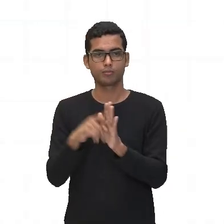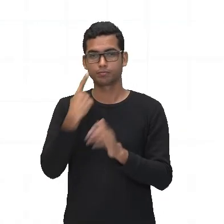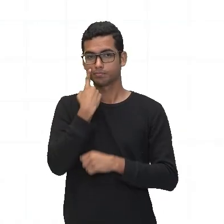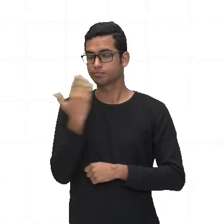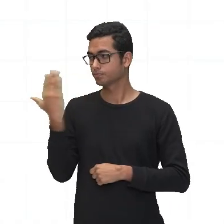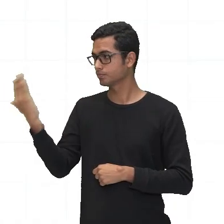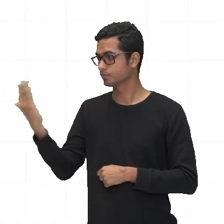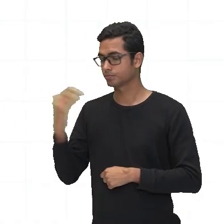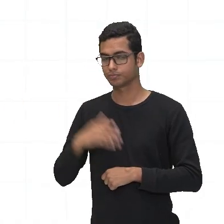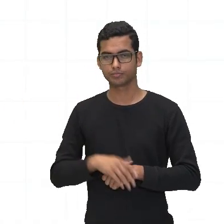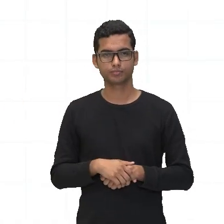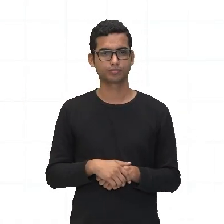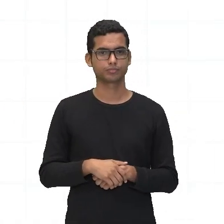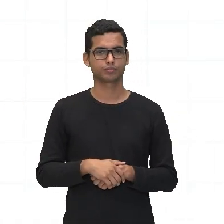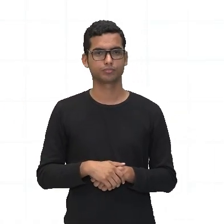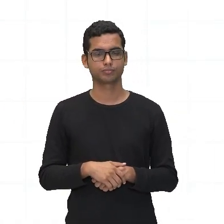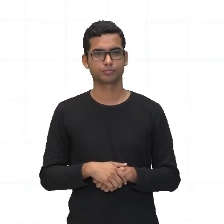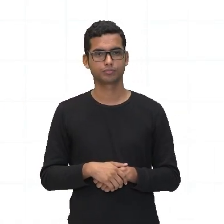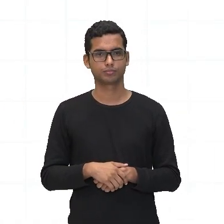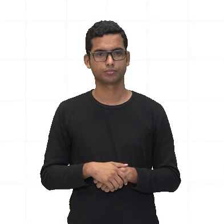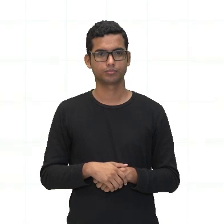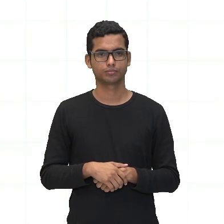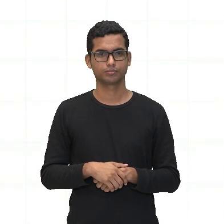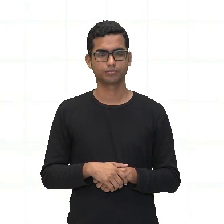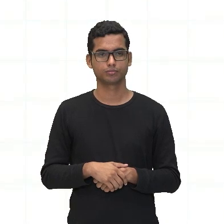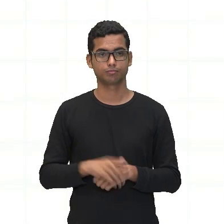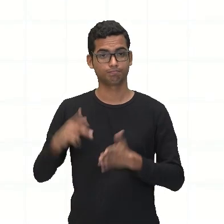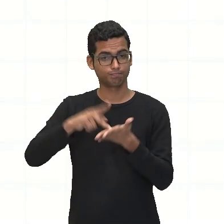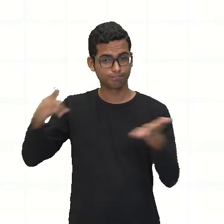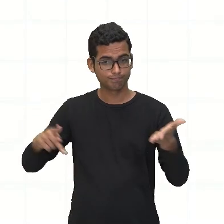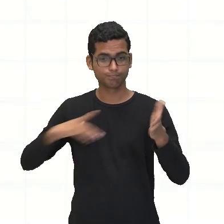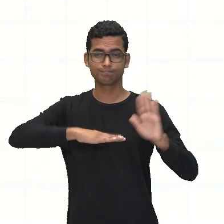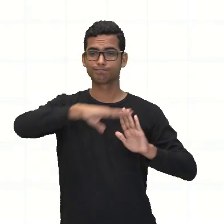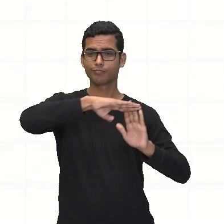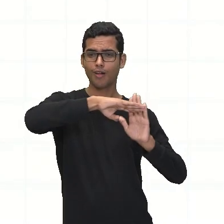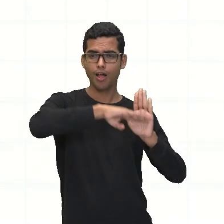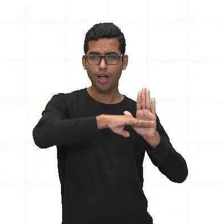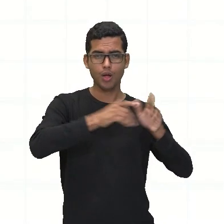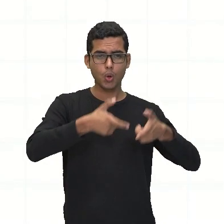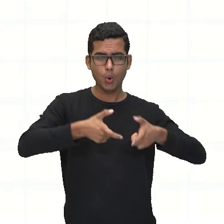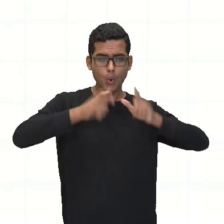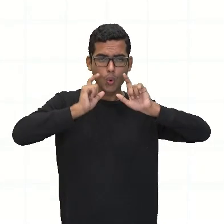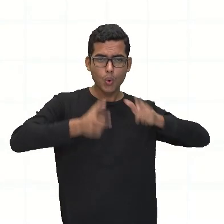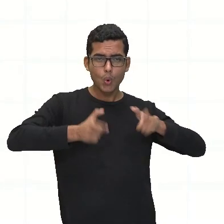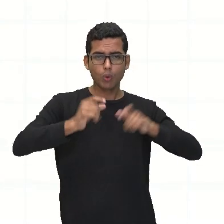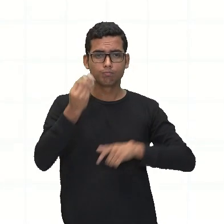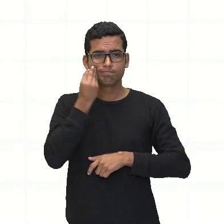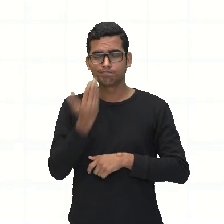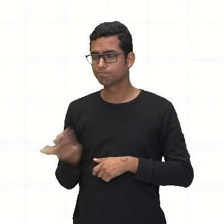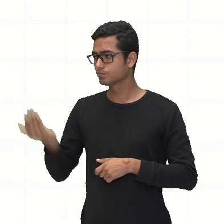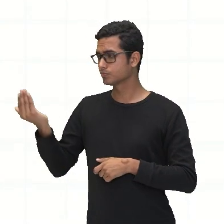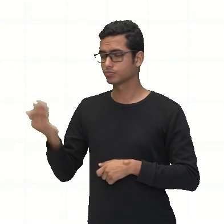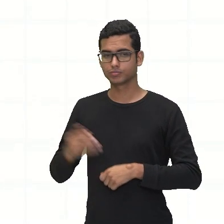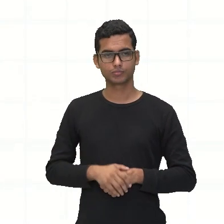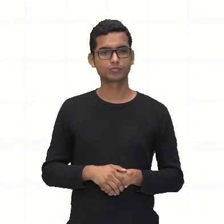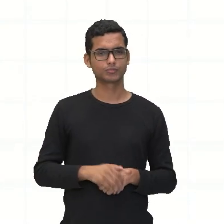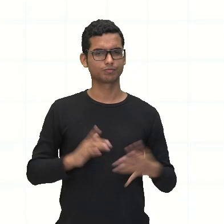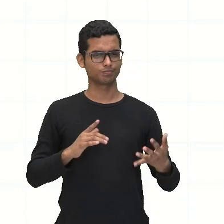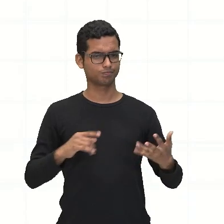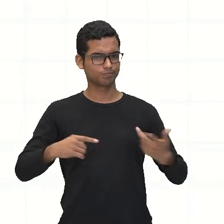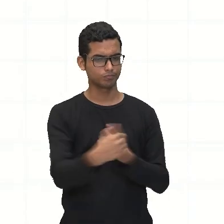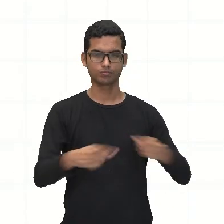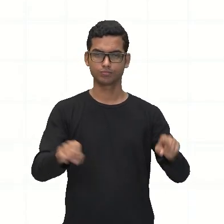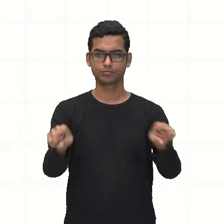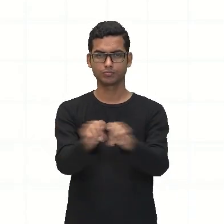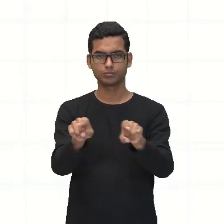lá. No poema Receita de Tacacá, vamos observar, entre outras coisas, isso aqui é